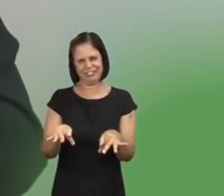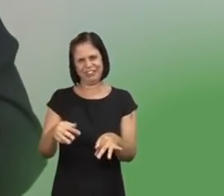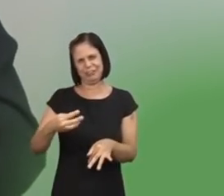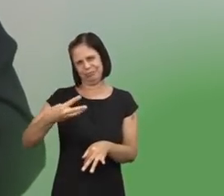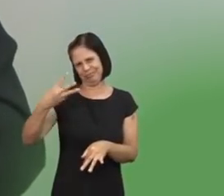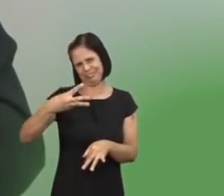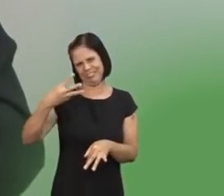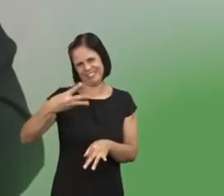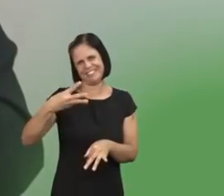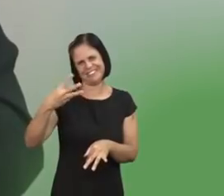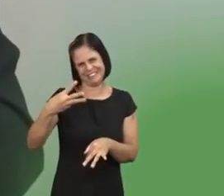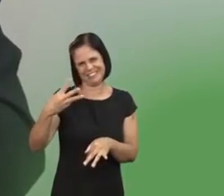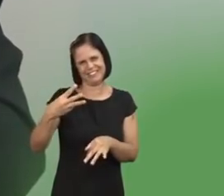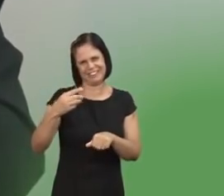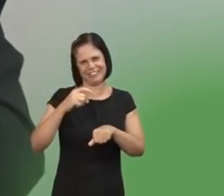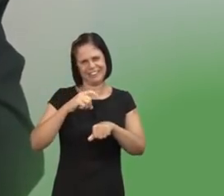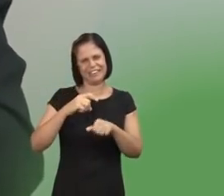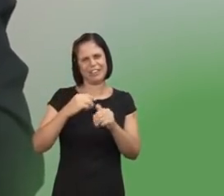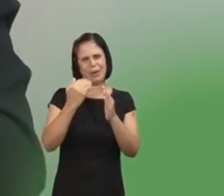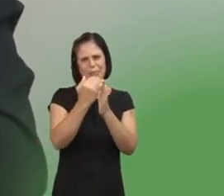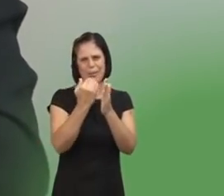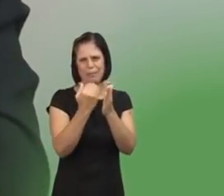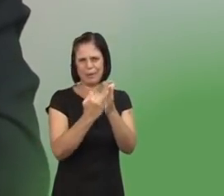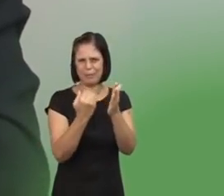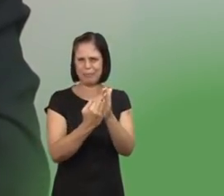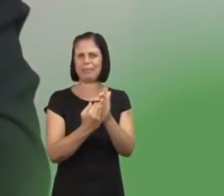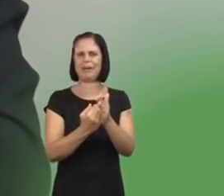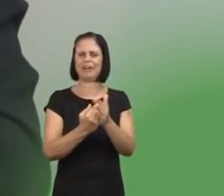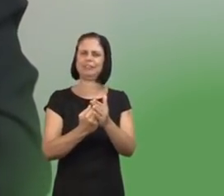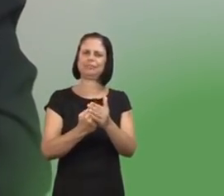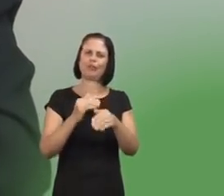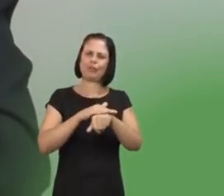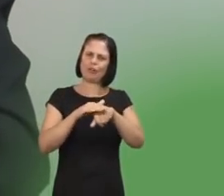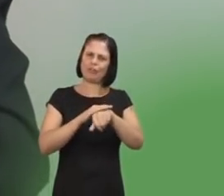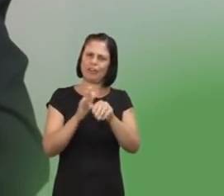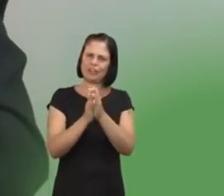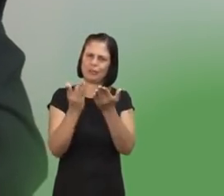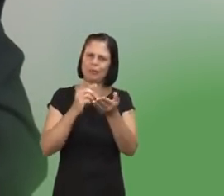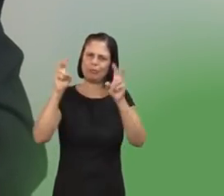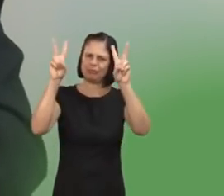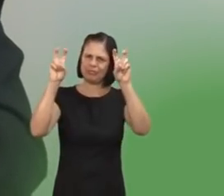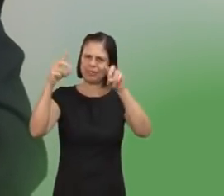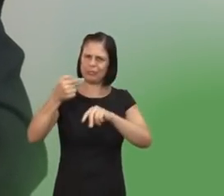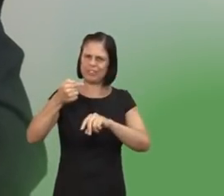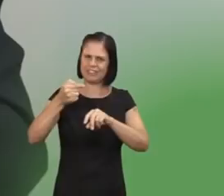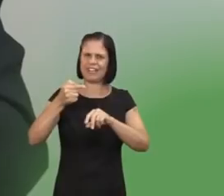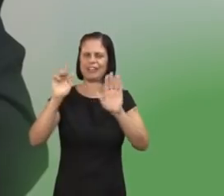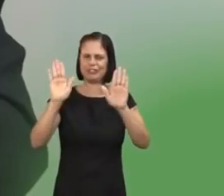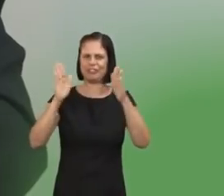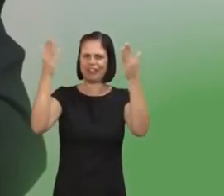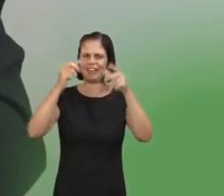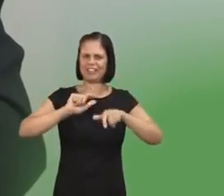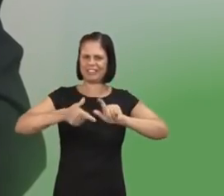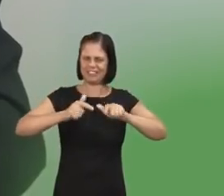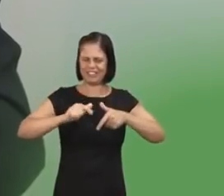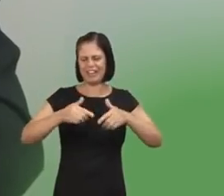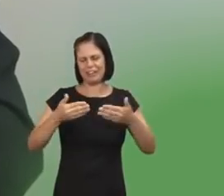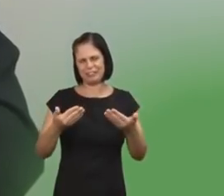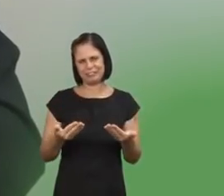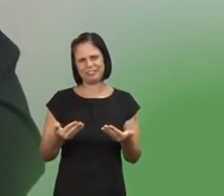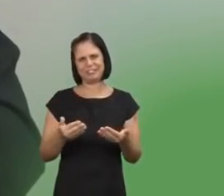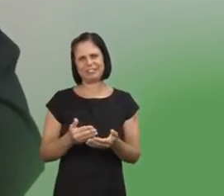final dessa 3ª edição do Conversas Bíblicas com o tema 7 Festas de Israel. Fica uma palavra,